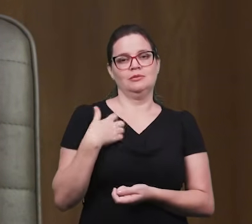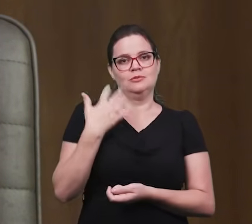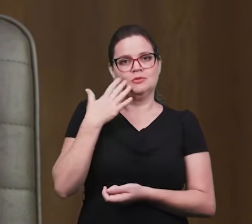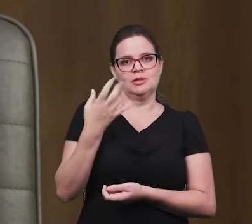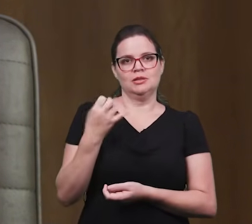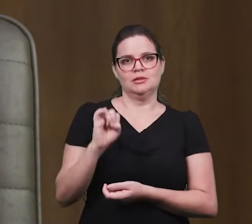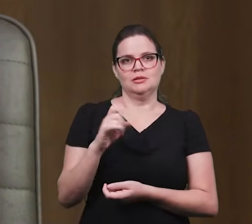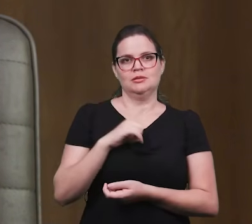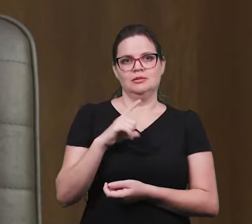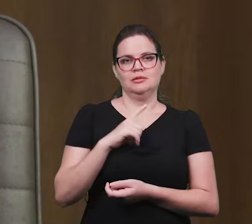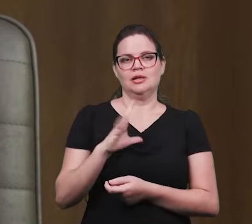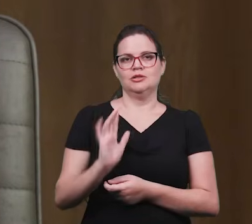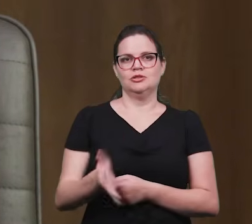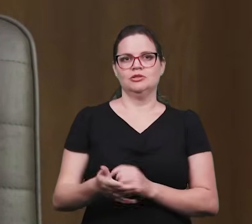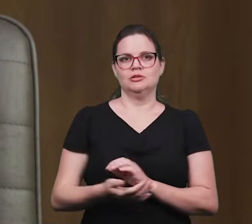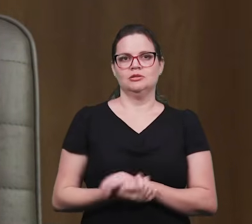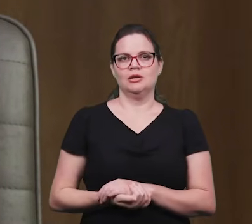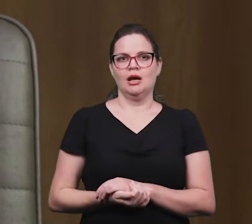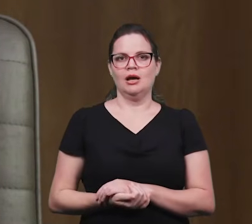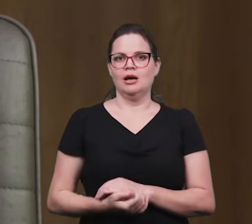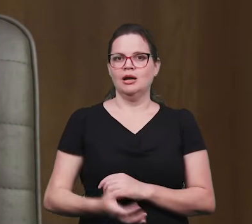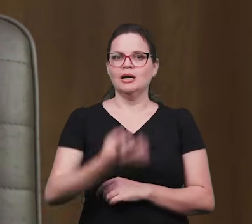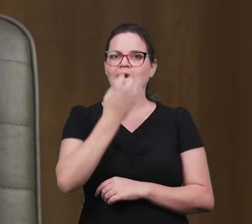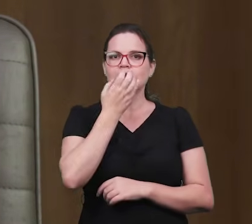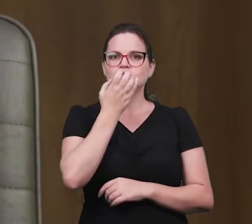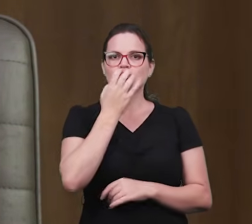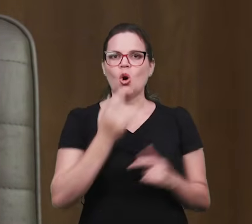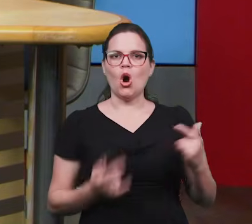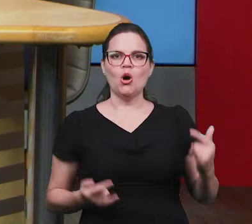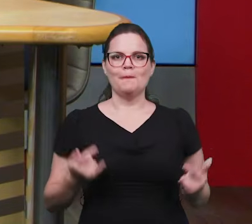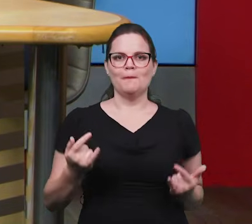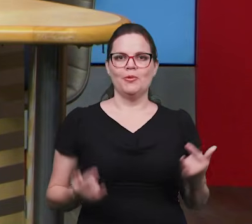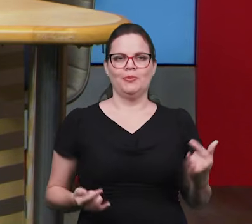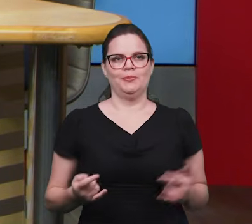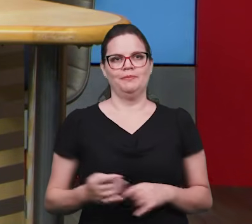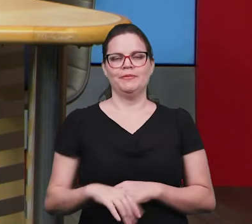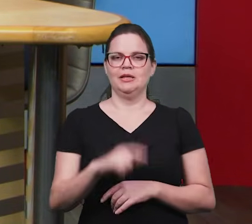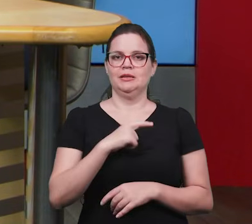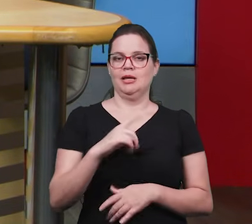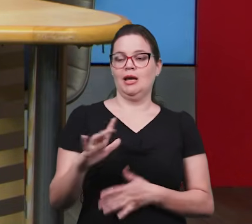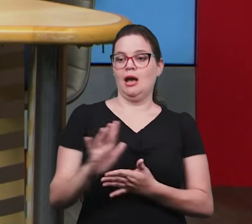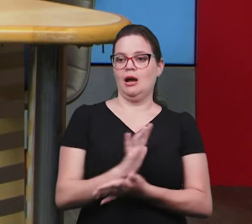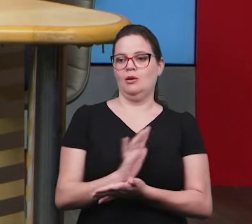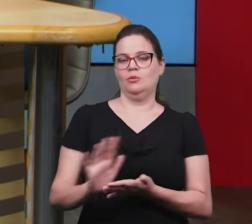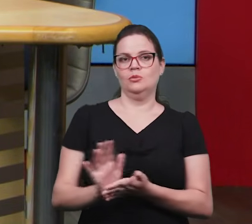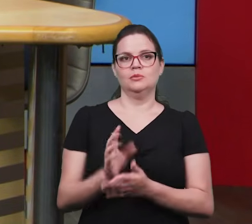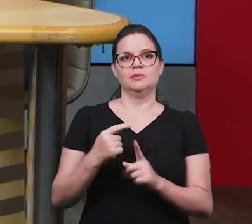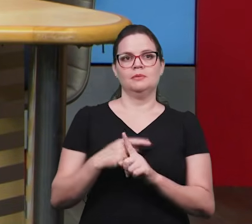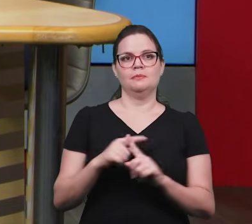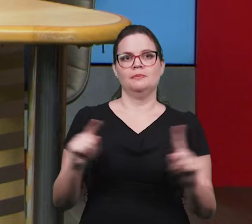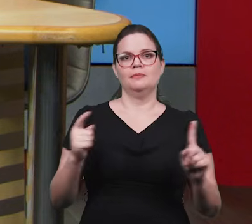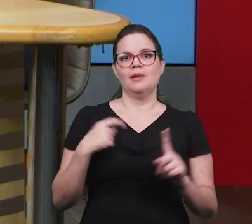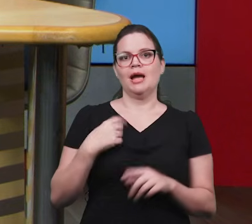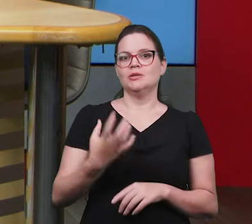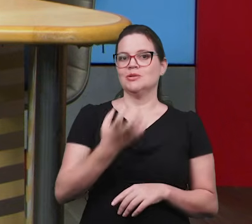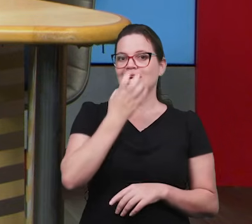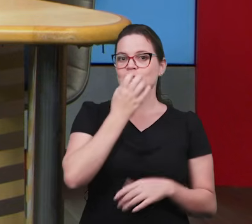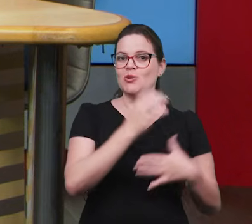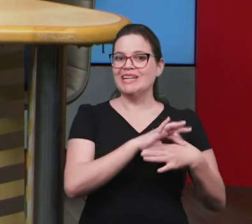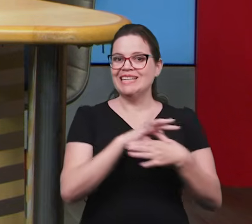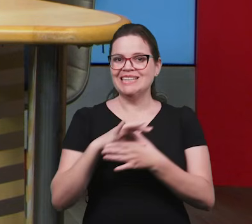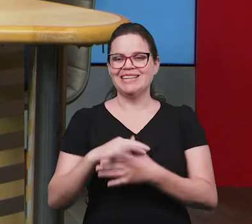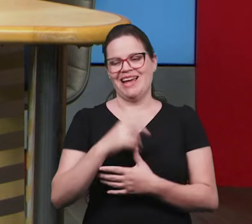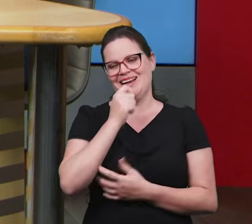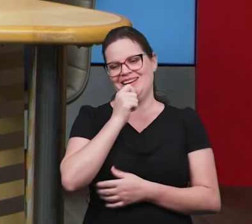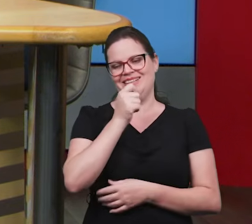existe, cães robóticos. O cão robótico a gente já tem alguns protótipos, mas o cão robótico guia ainda não. Não, né?